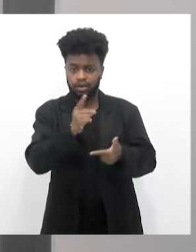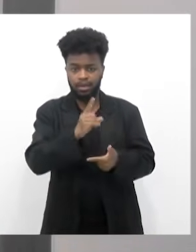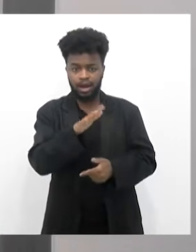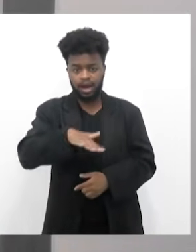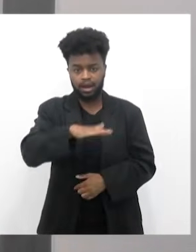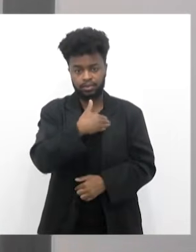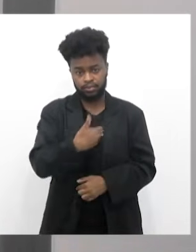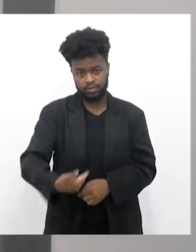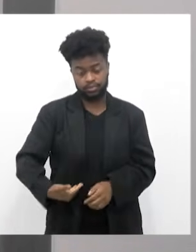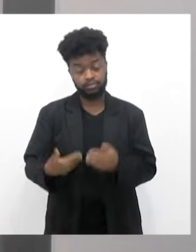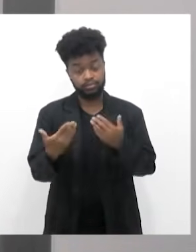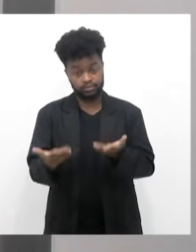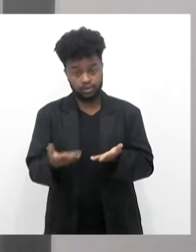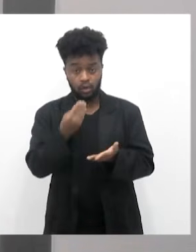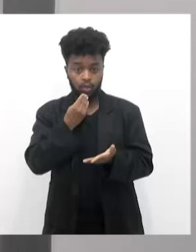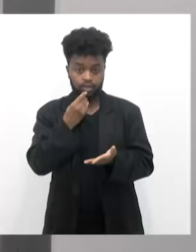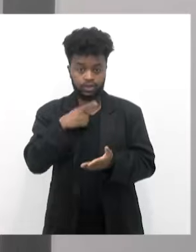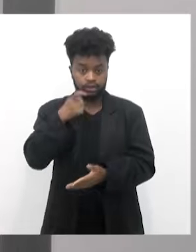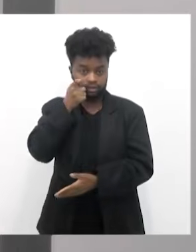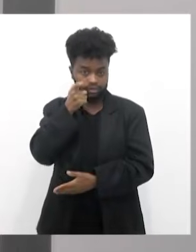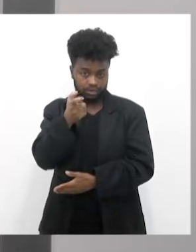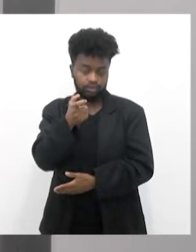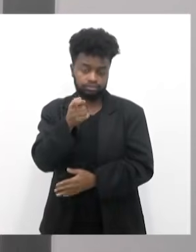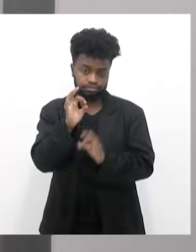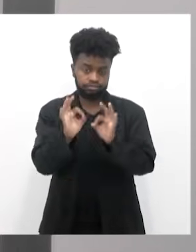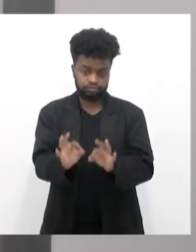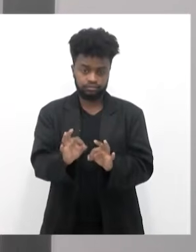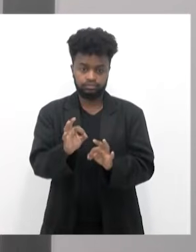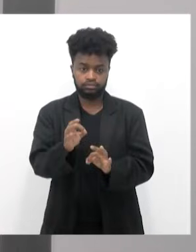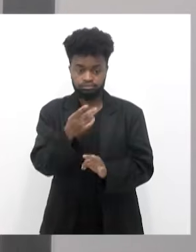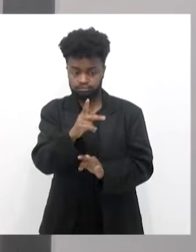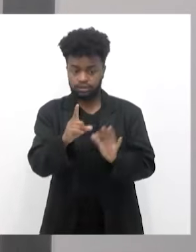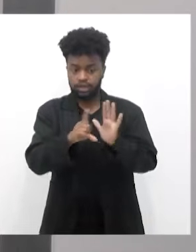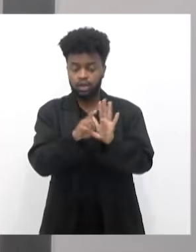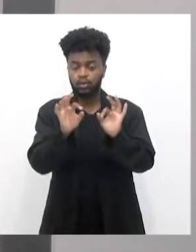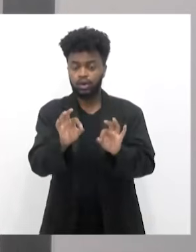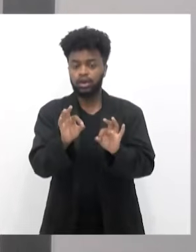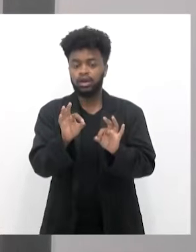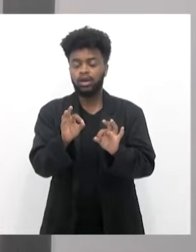por óbvio, o interesse muito legítimo e acertado do legislador federal é